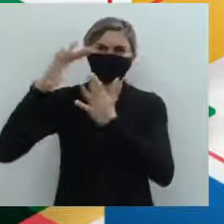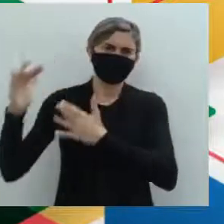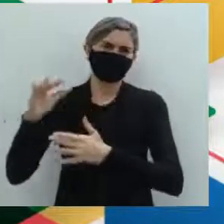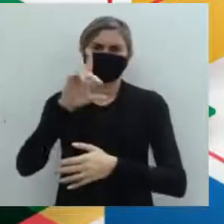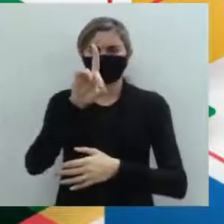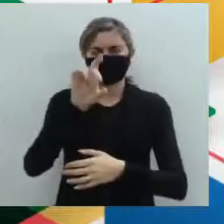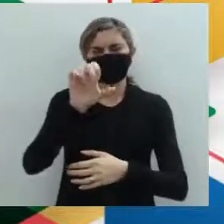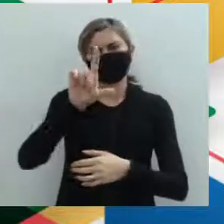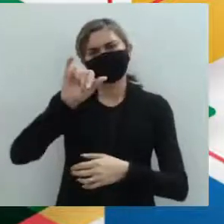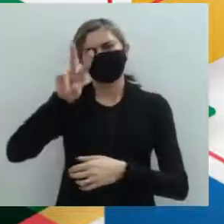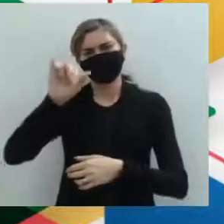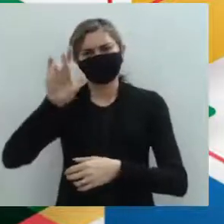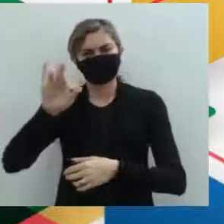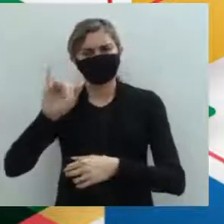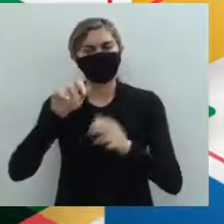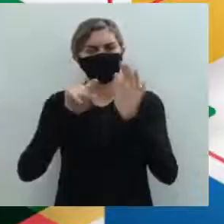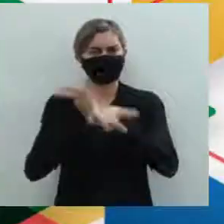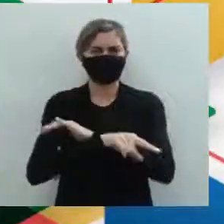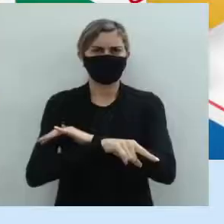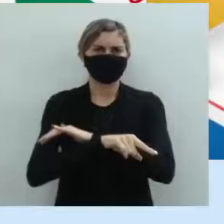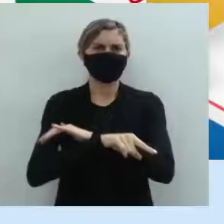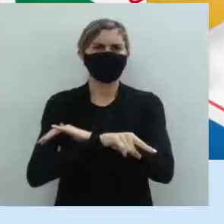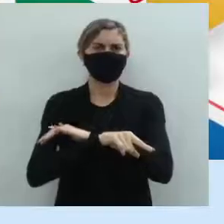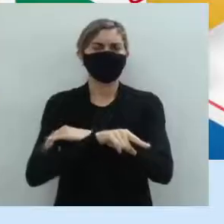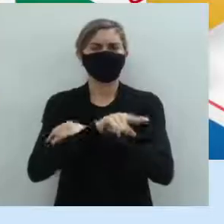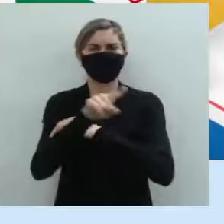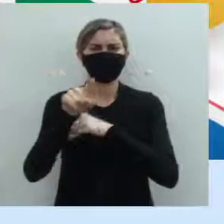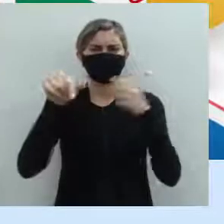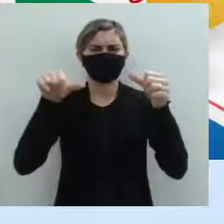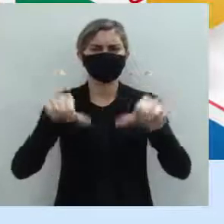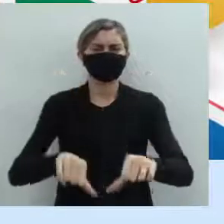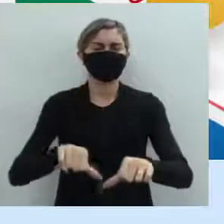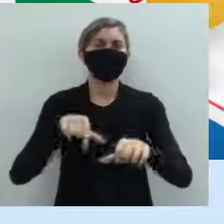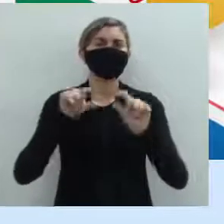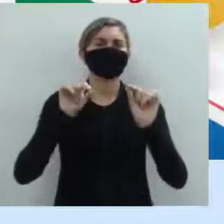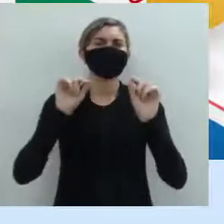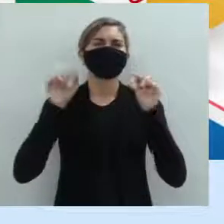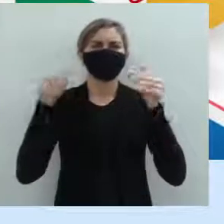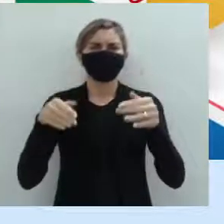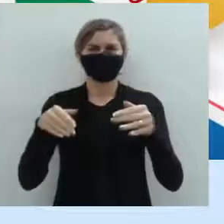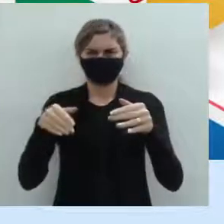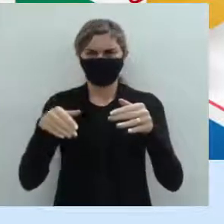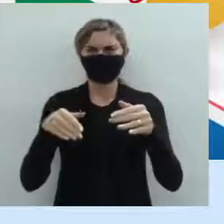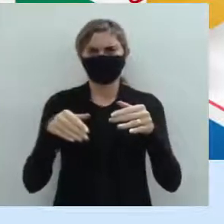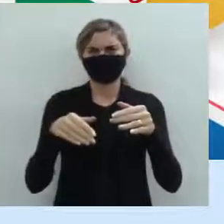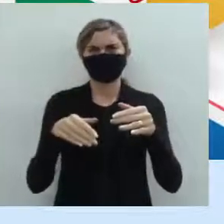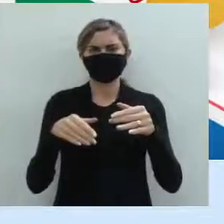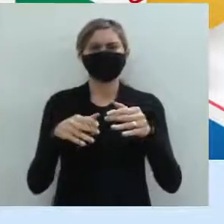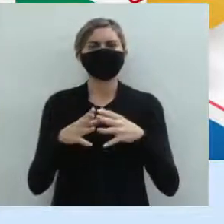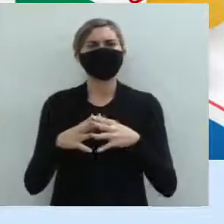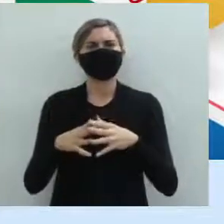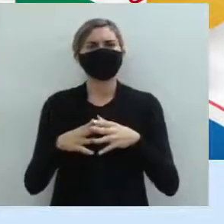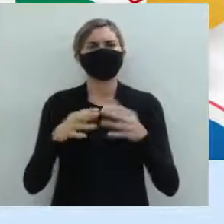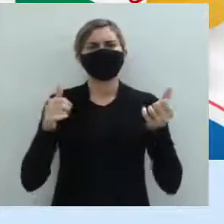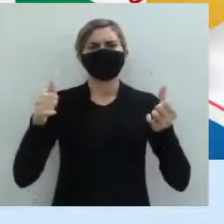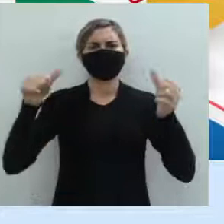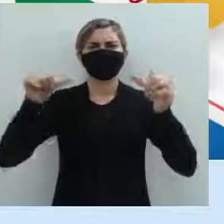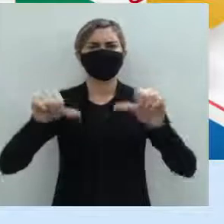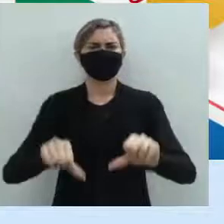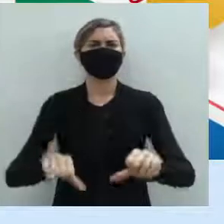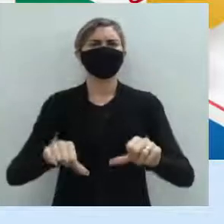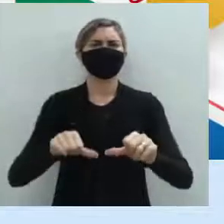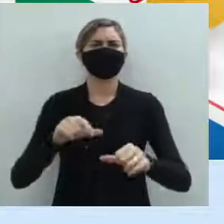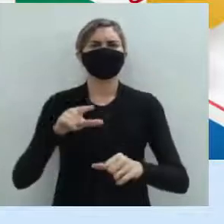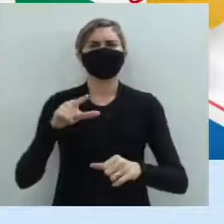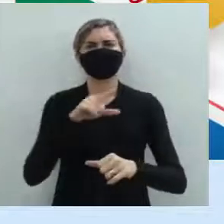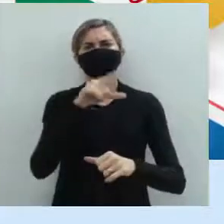delivery. Mas a pergunta da aula de hoje é: crise do trabalho para quem? Certo? Nas crises, a gente